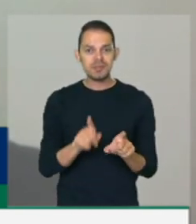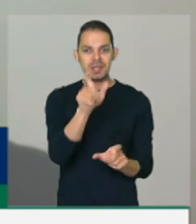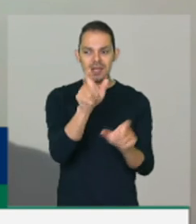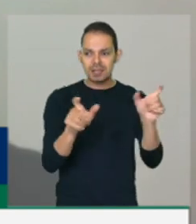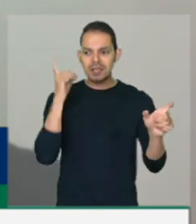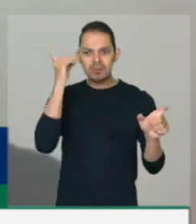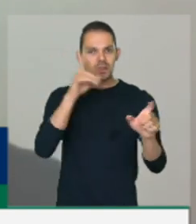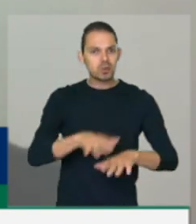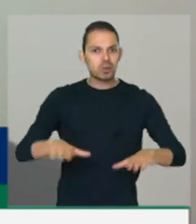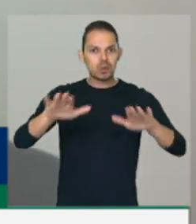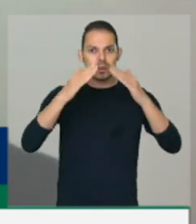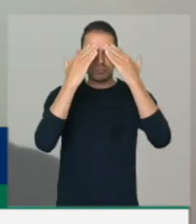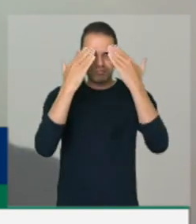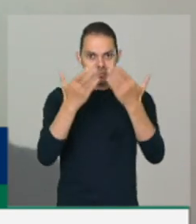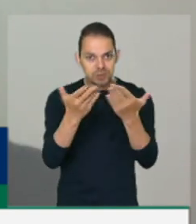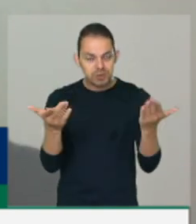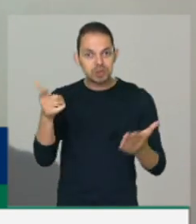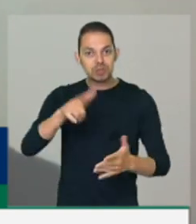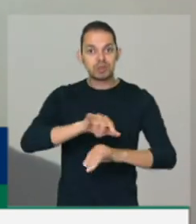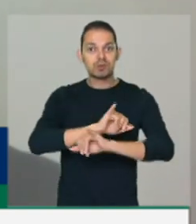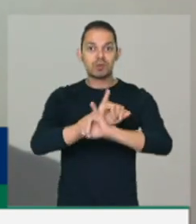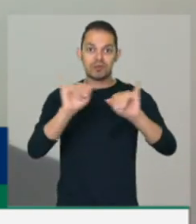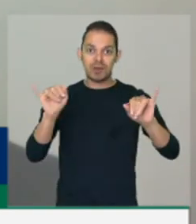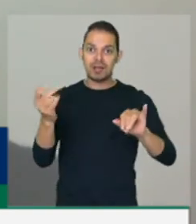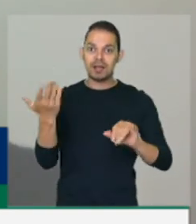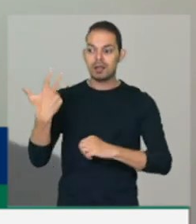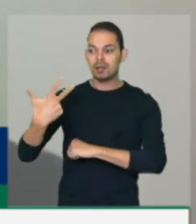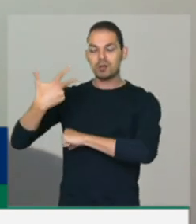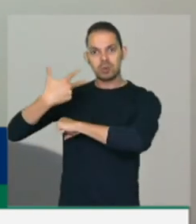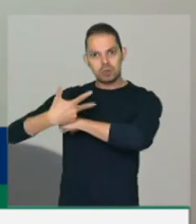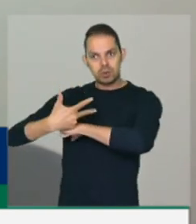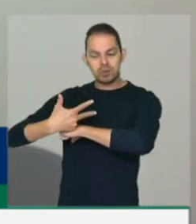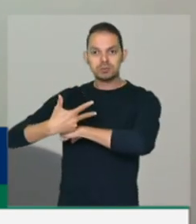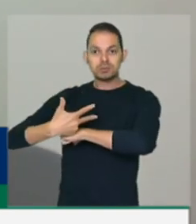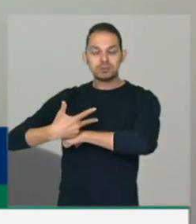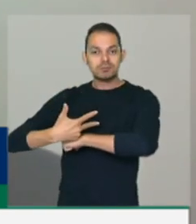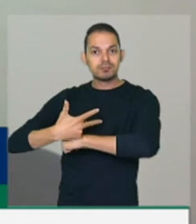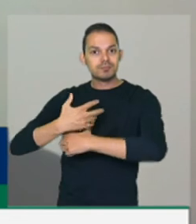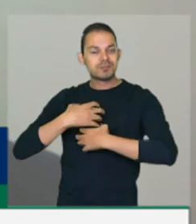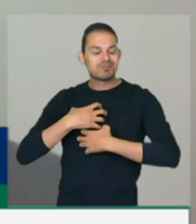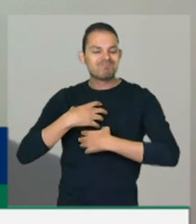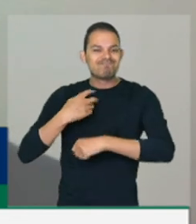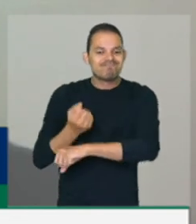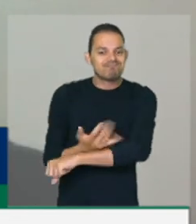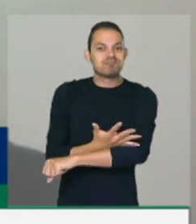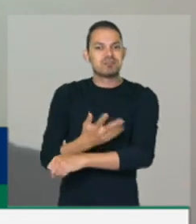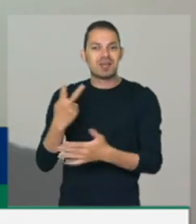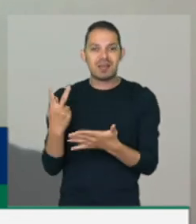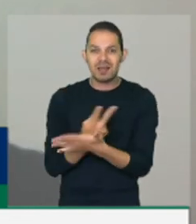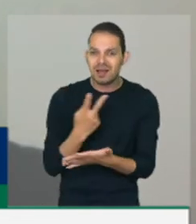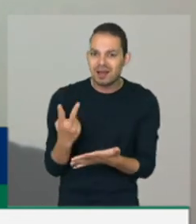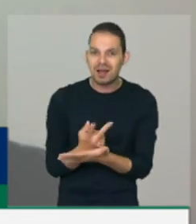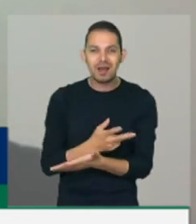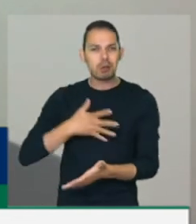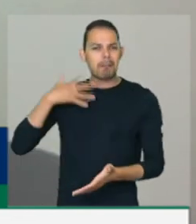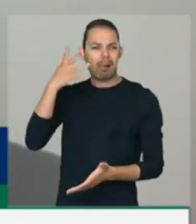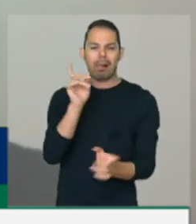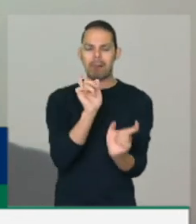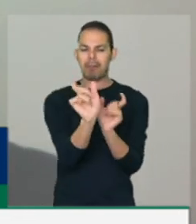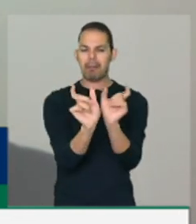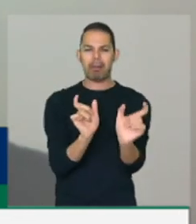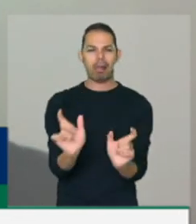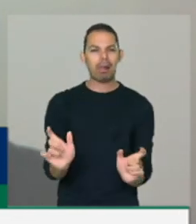deputados, esclareço mais uma vez, naquele momento sim, estava totalmente equivocado, me exauri em minhas palavras, mas